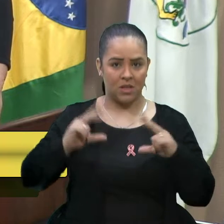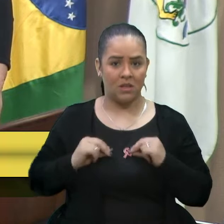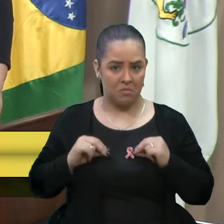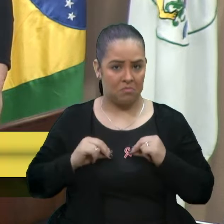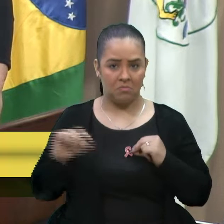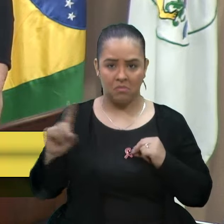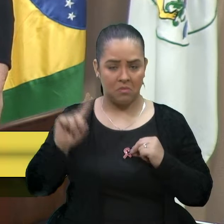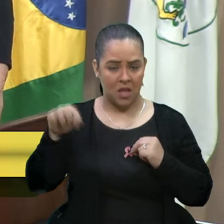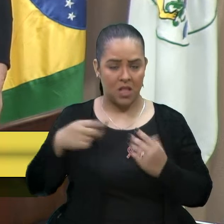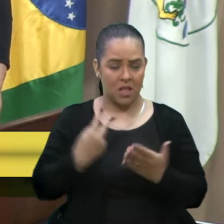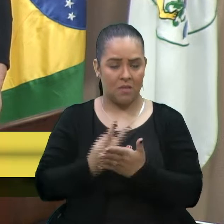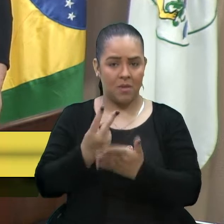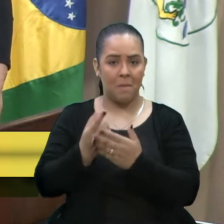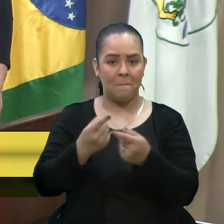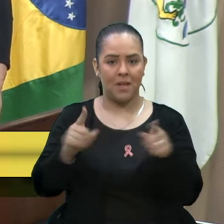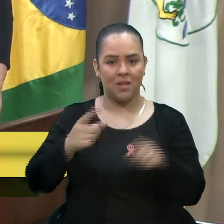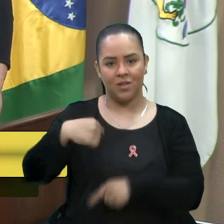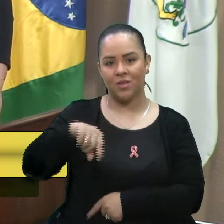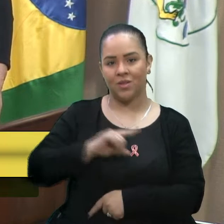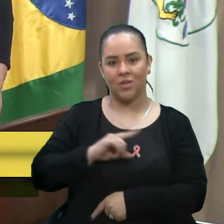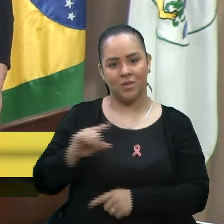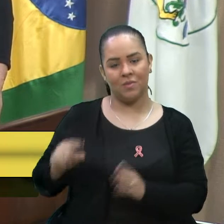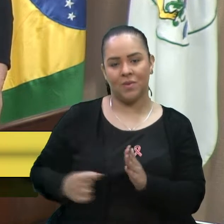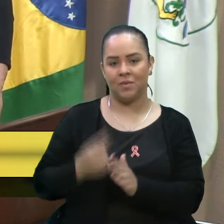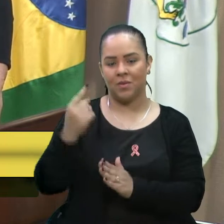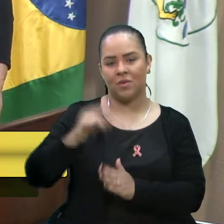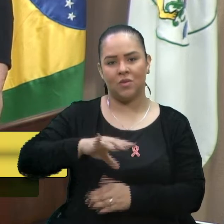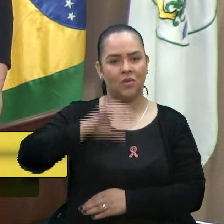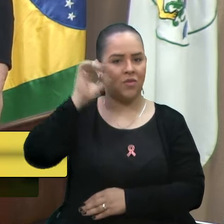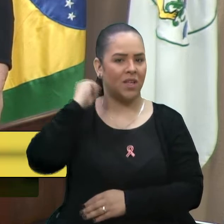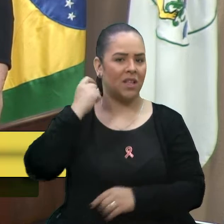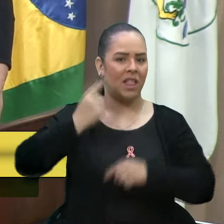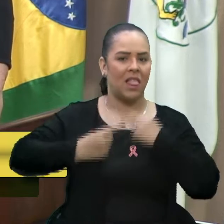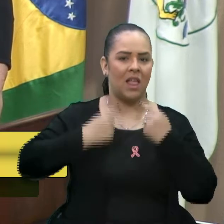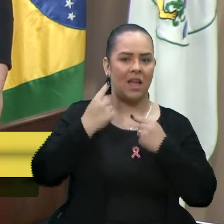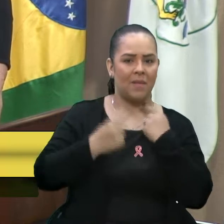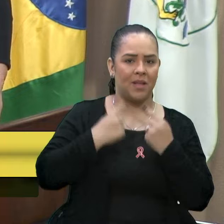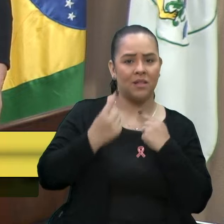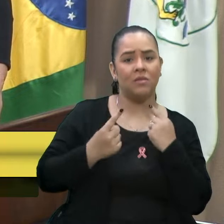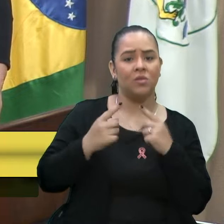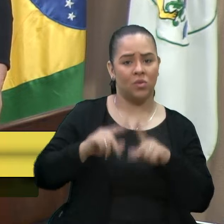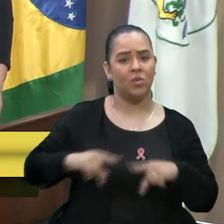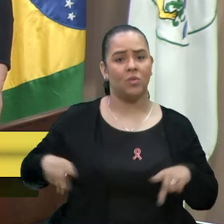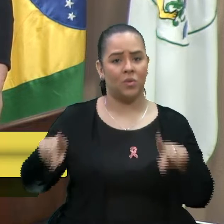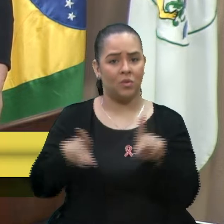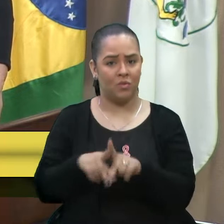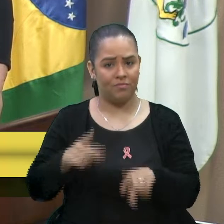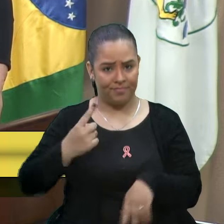necessárias, mas somos nós os primeiros a ouvirmos as reclamações da população.